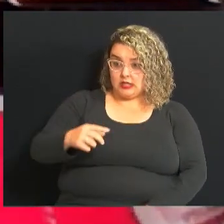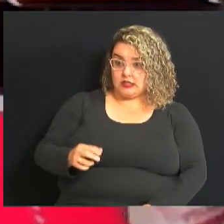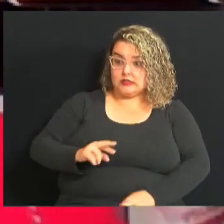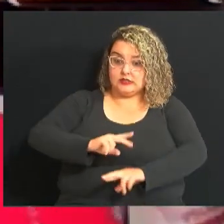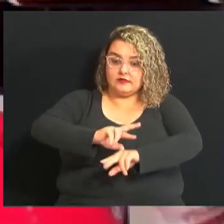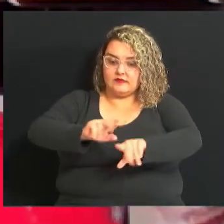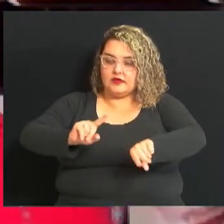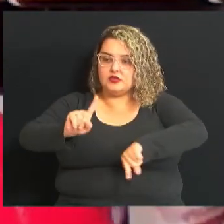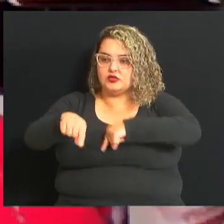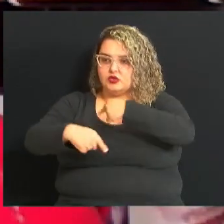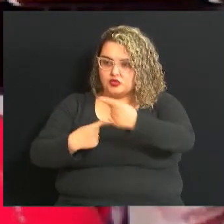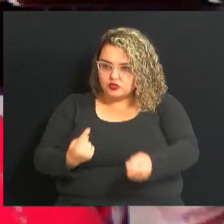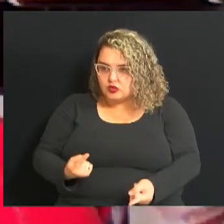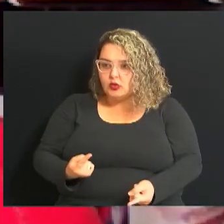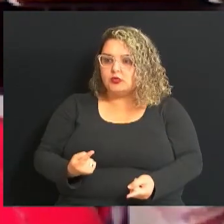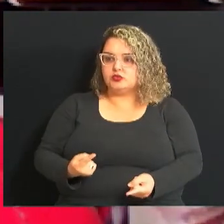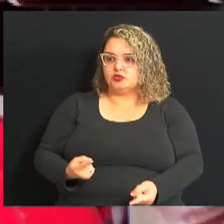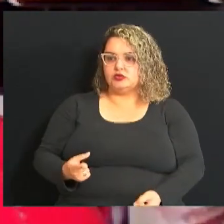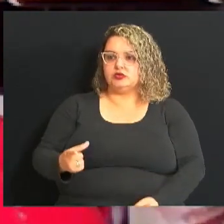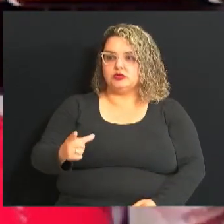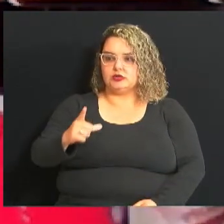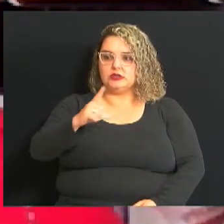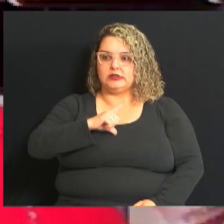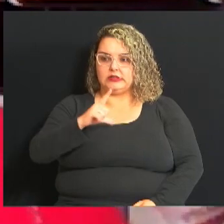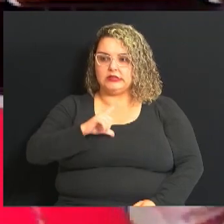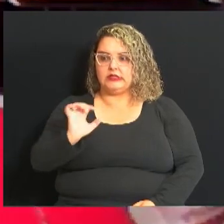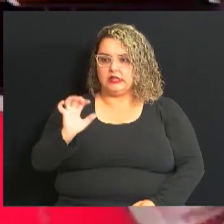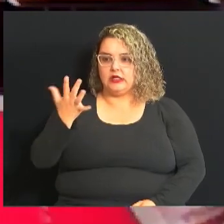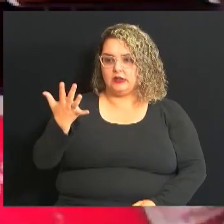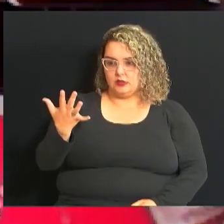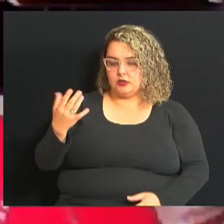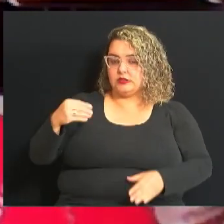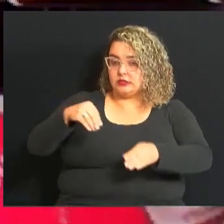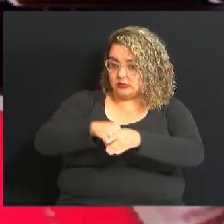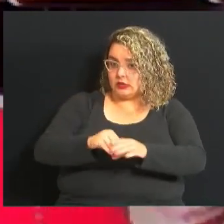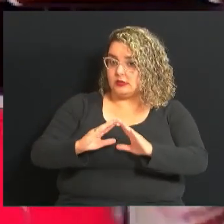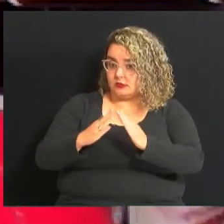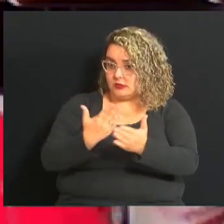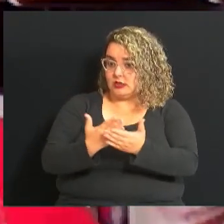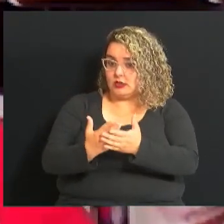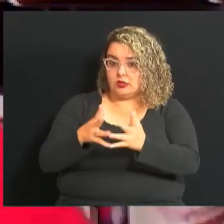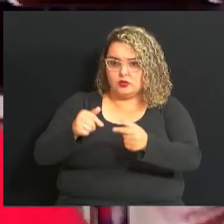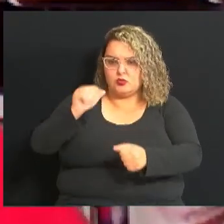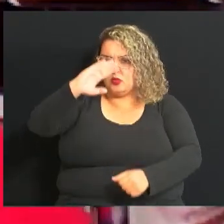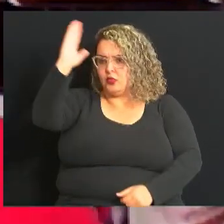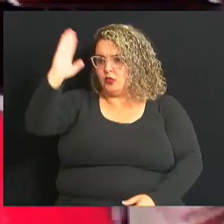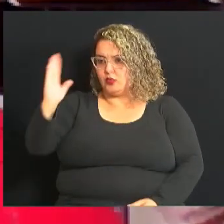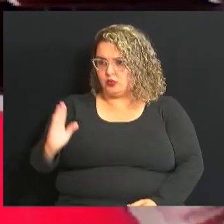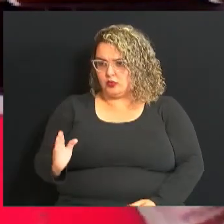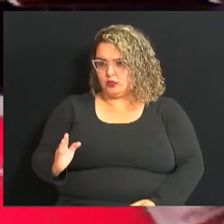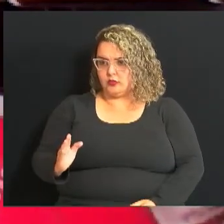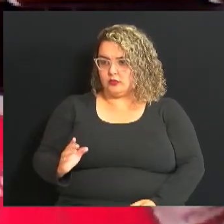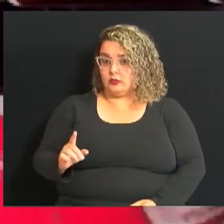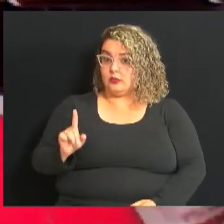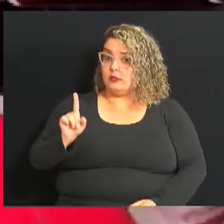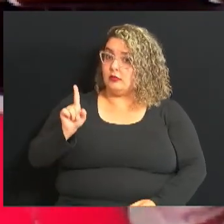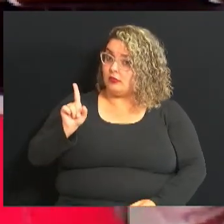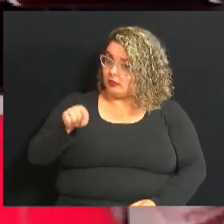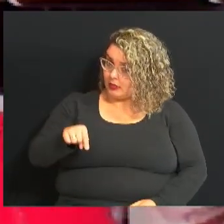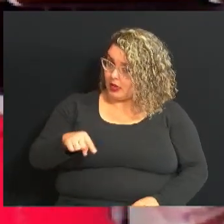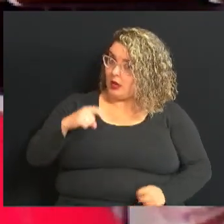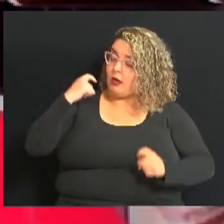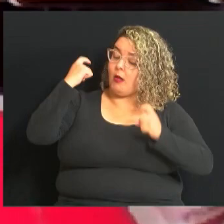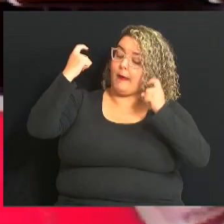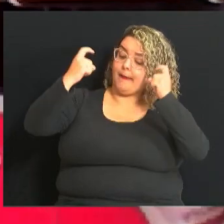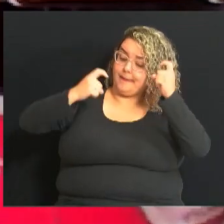outros casos que têm acontecido em escolas pelo Brasil, o que é muito preocupante